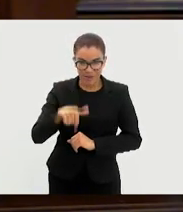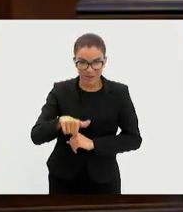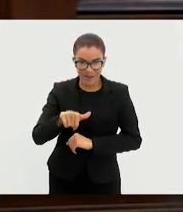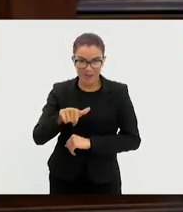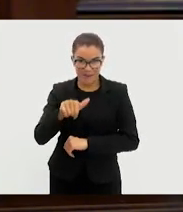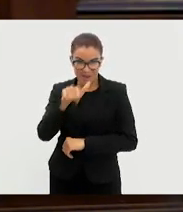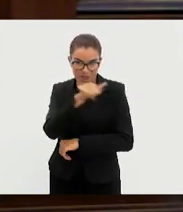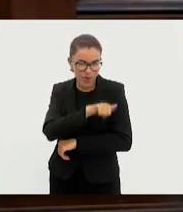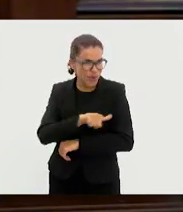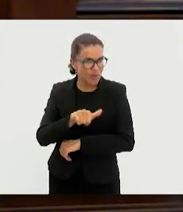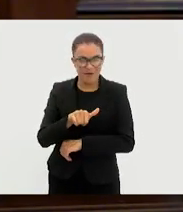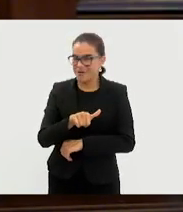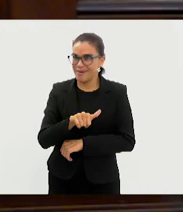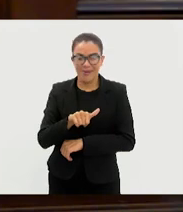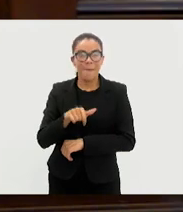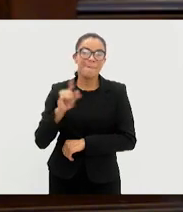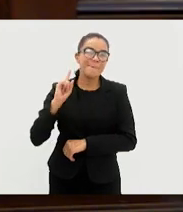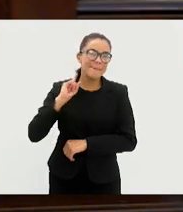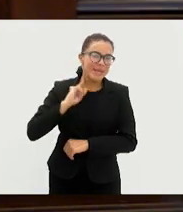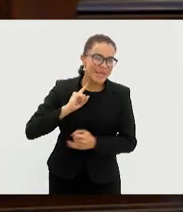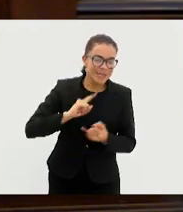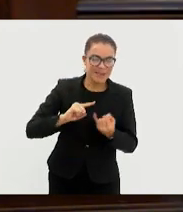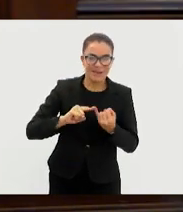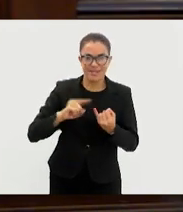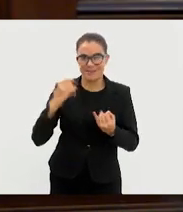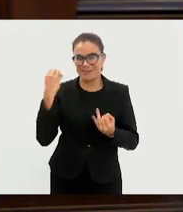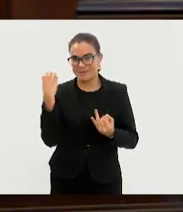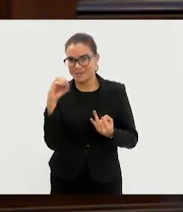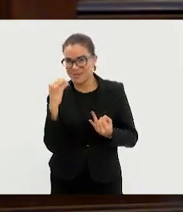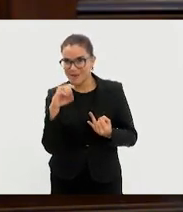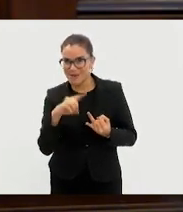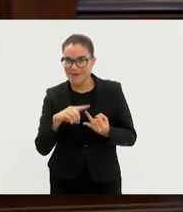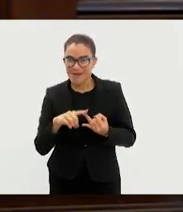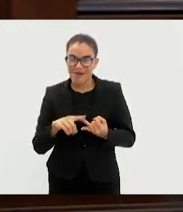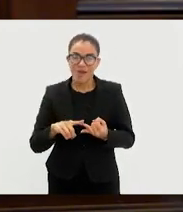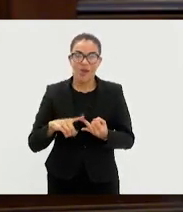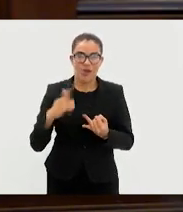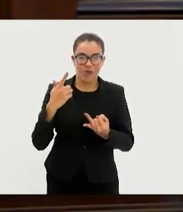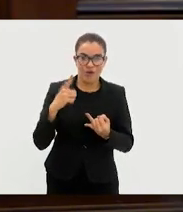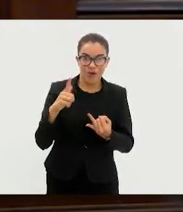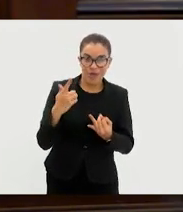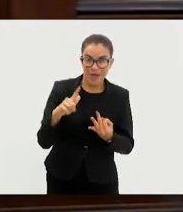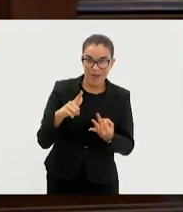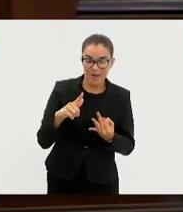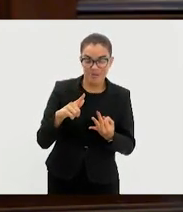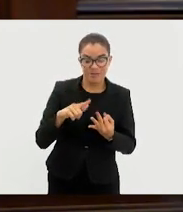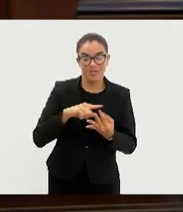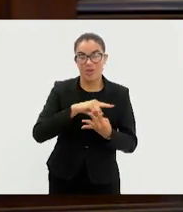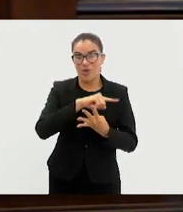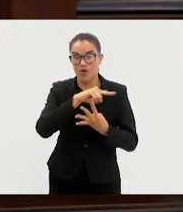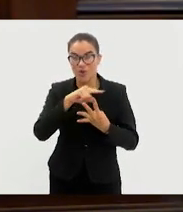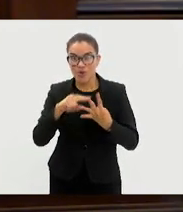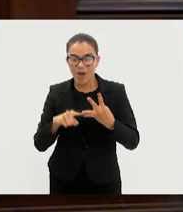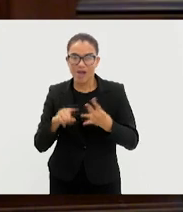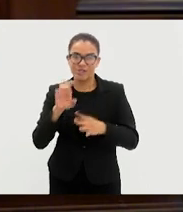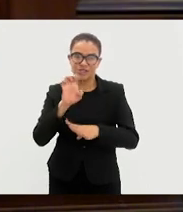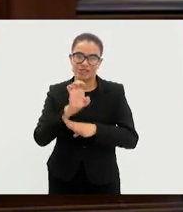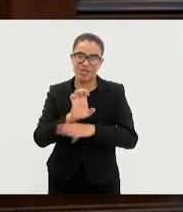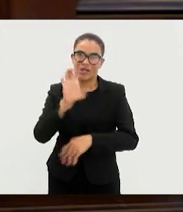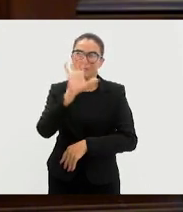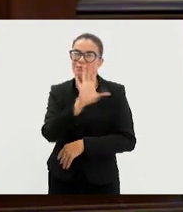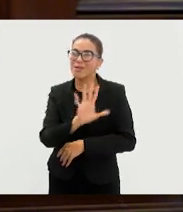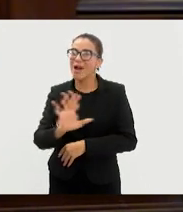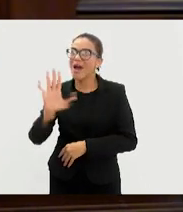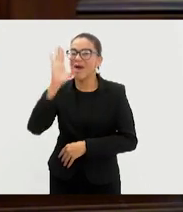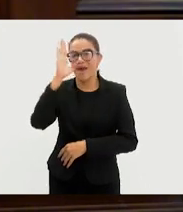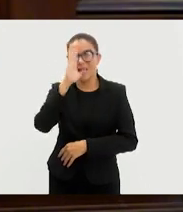Gerais, do Rio Grande do Sul, de Goiás, que são os quatro estados da federação